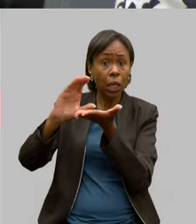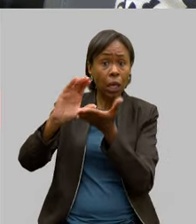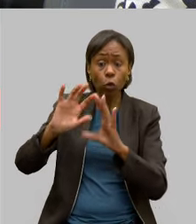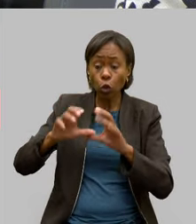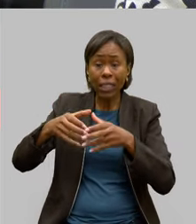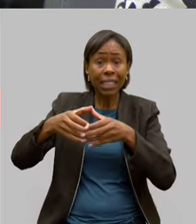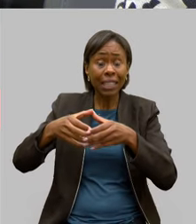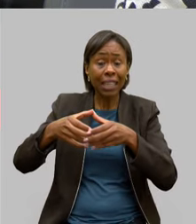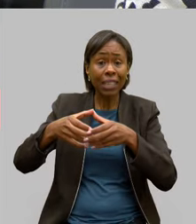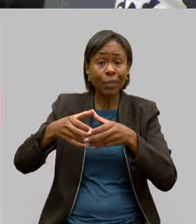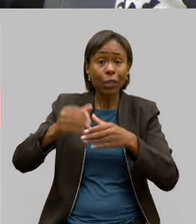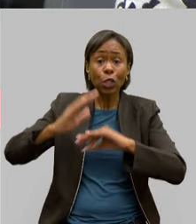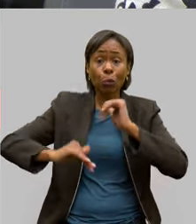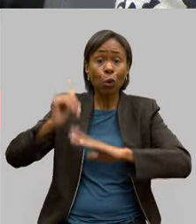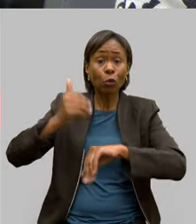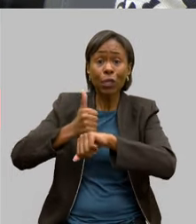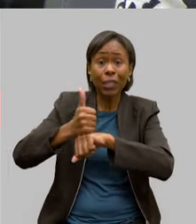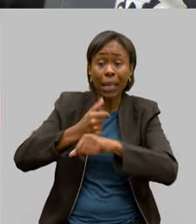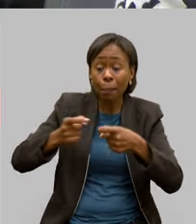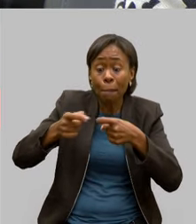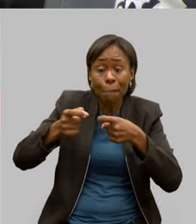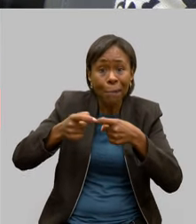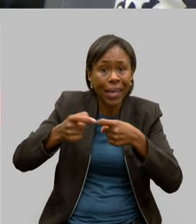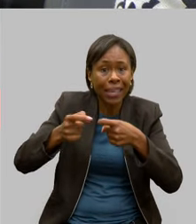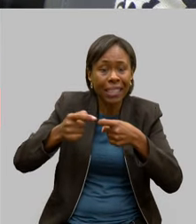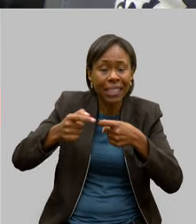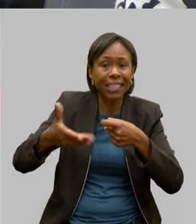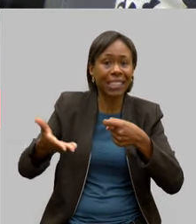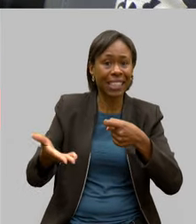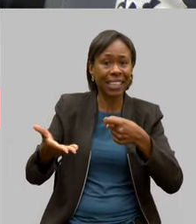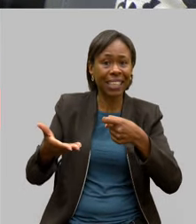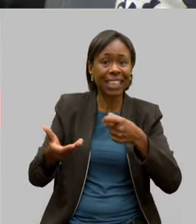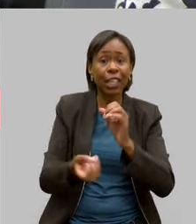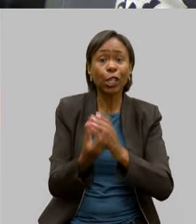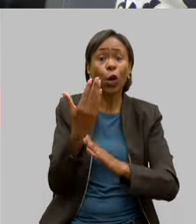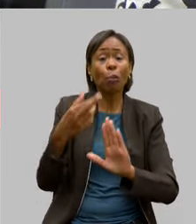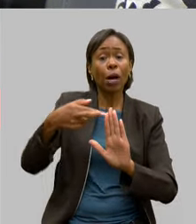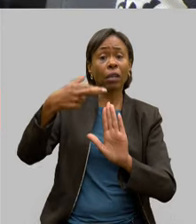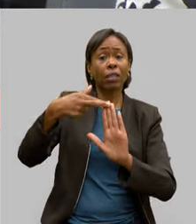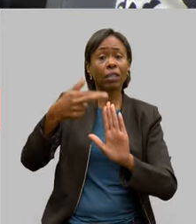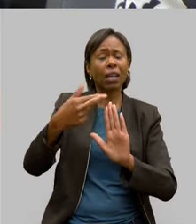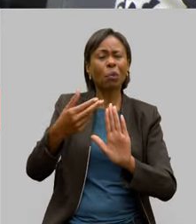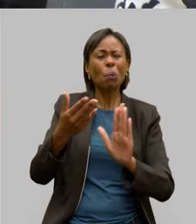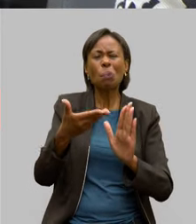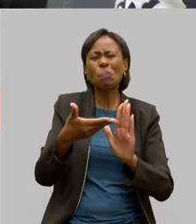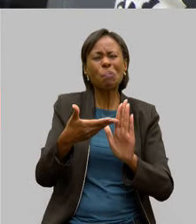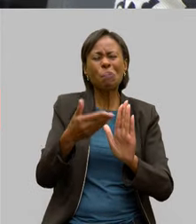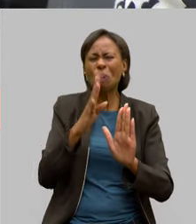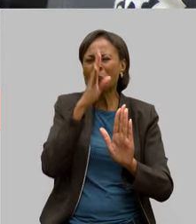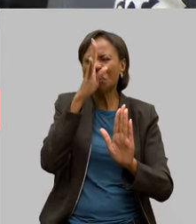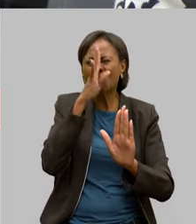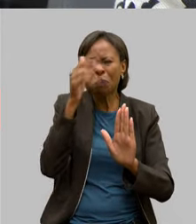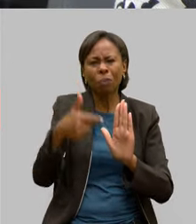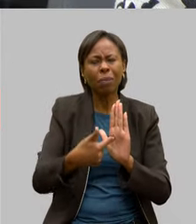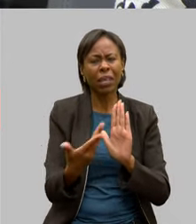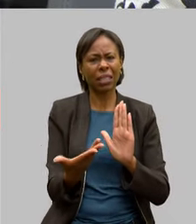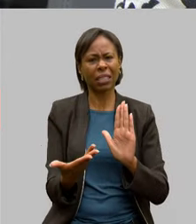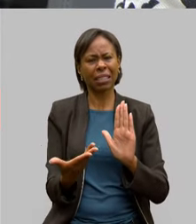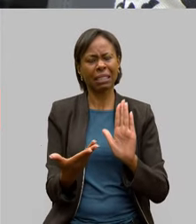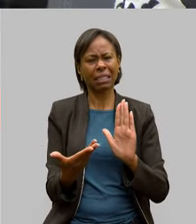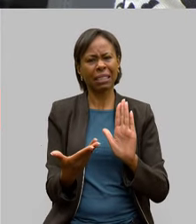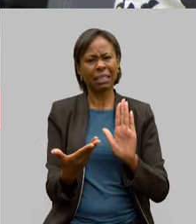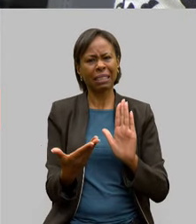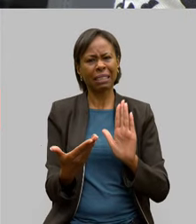Um Conselho Federal de Medicina metindo uma resolução com uma grande bobagem técnica científica lei de